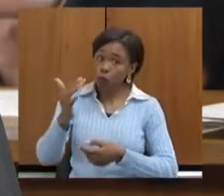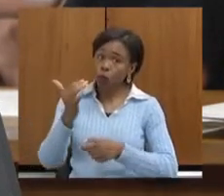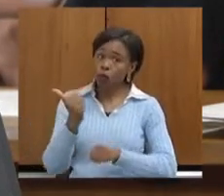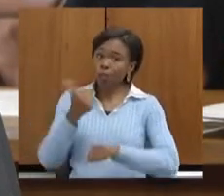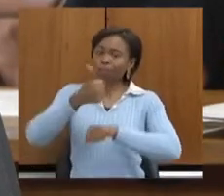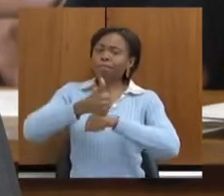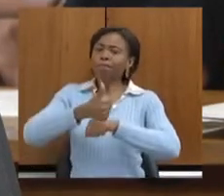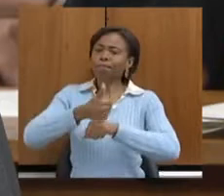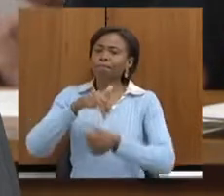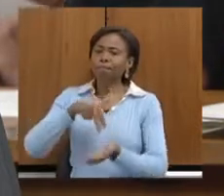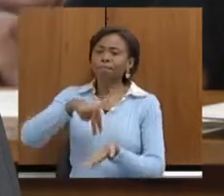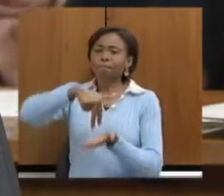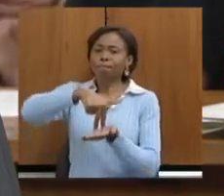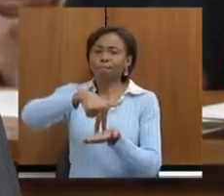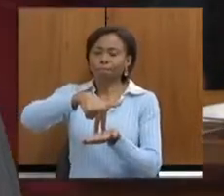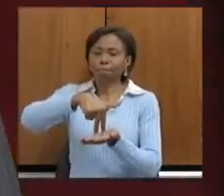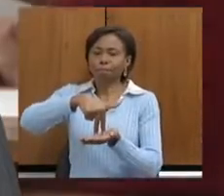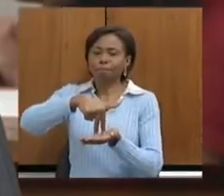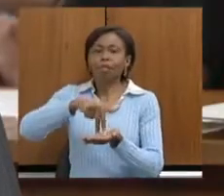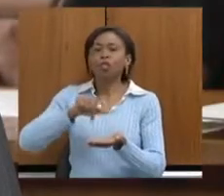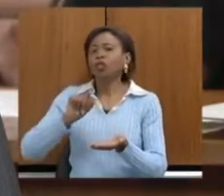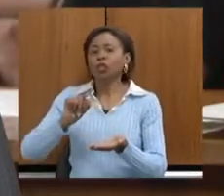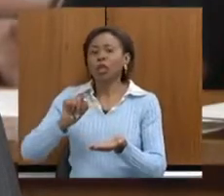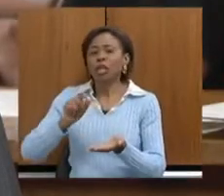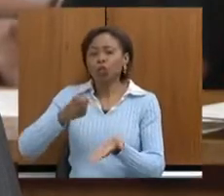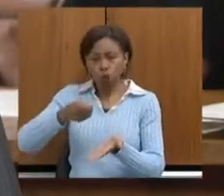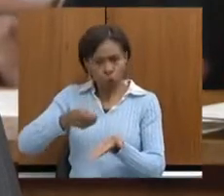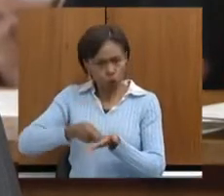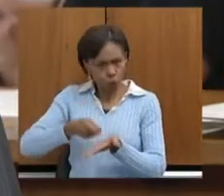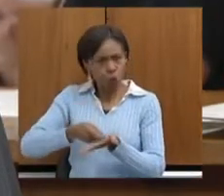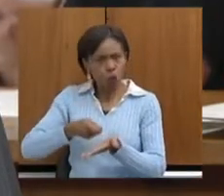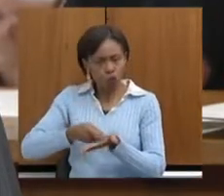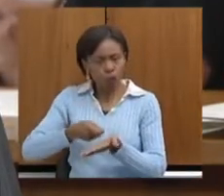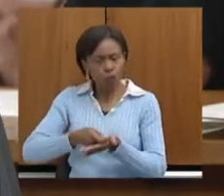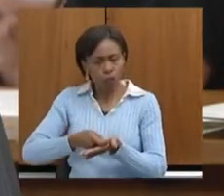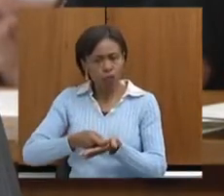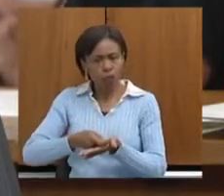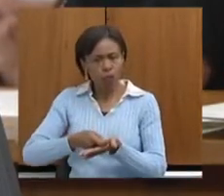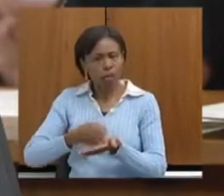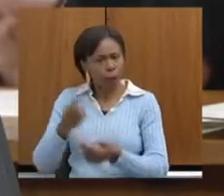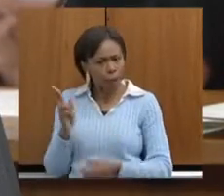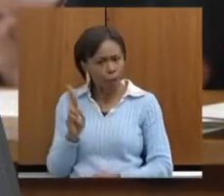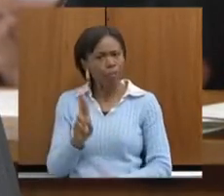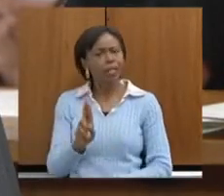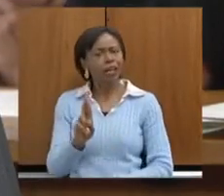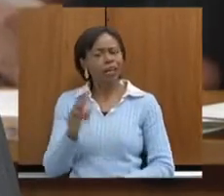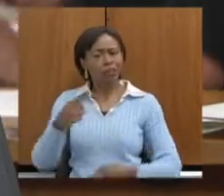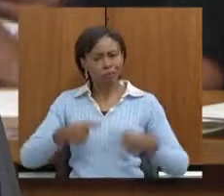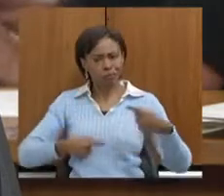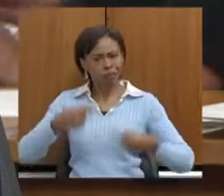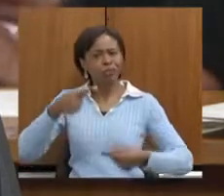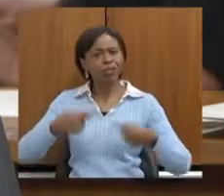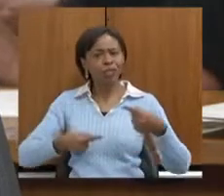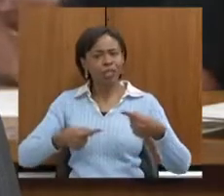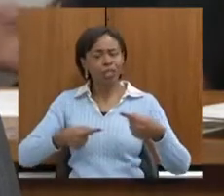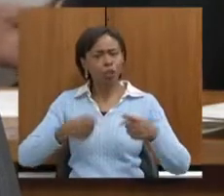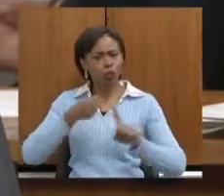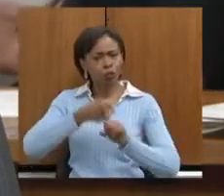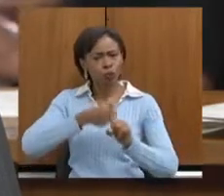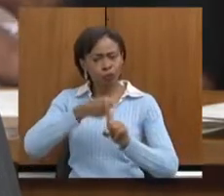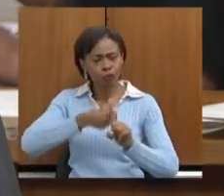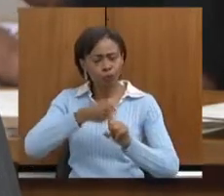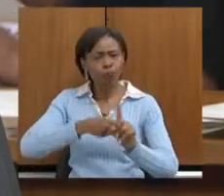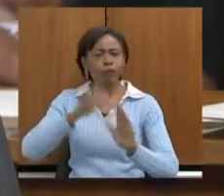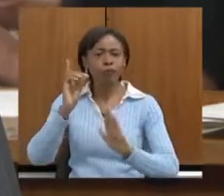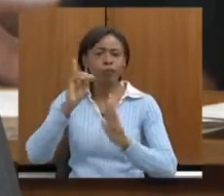as posições de cobrança do poder público de representação política e pela